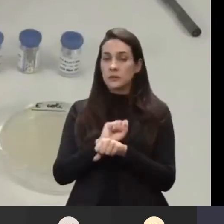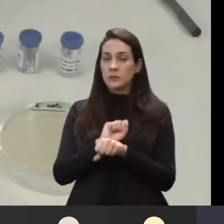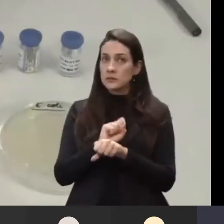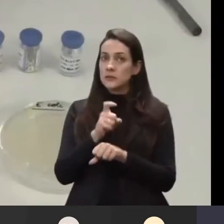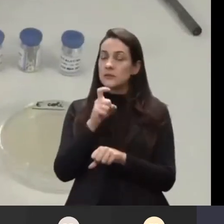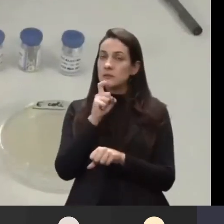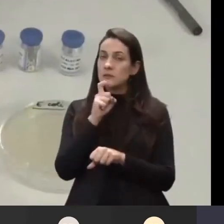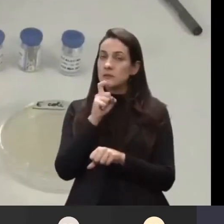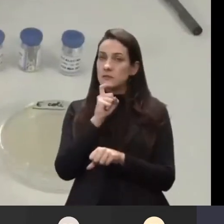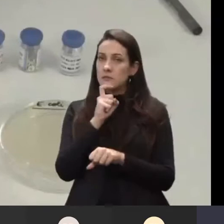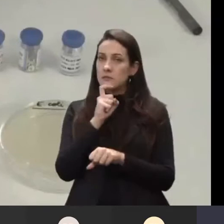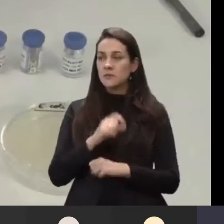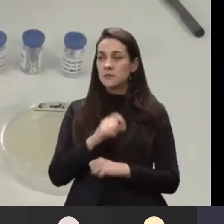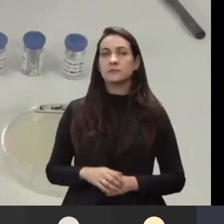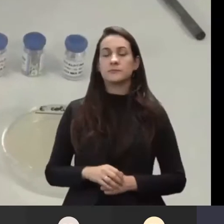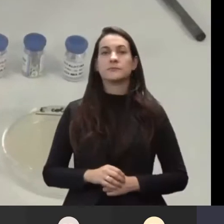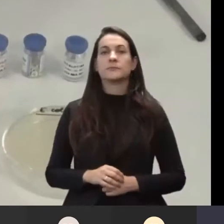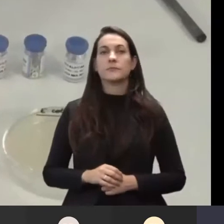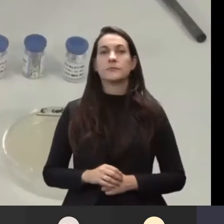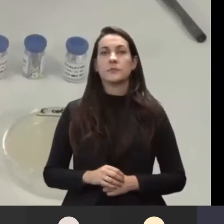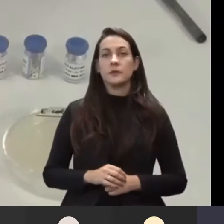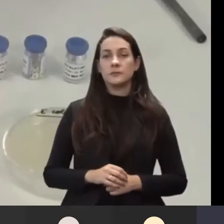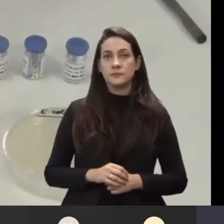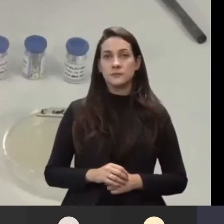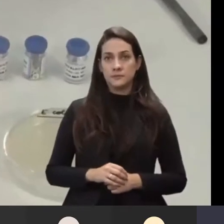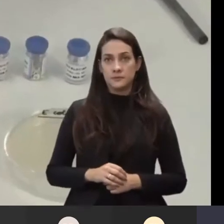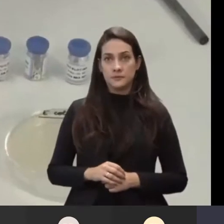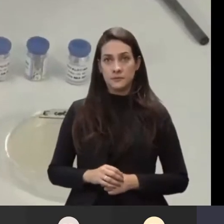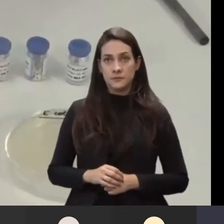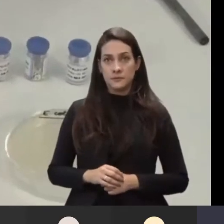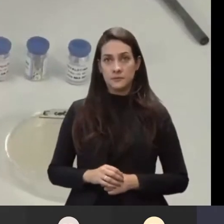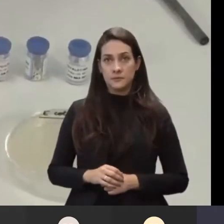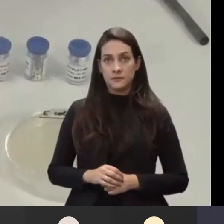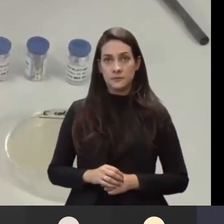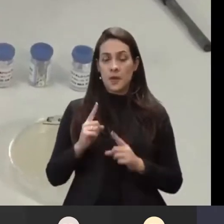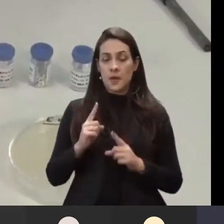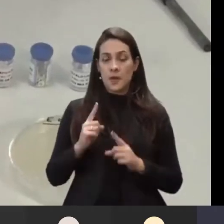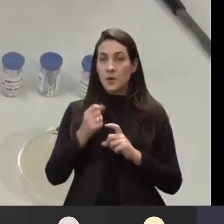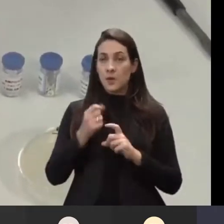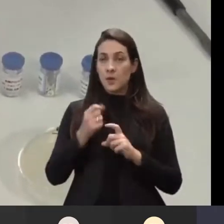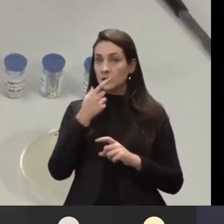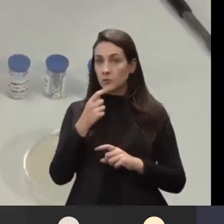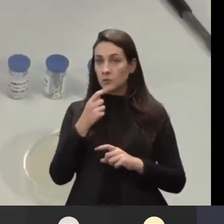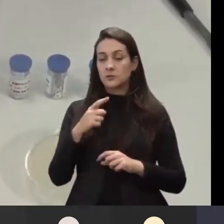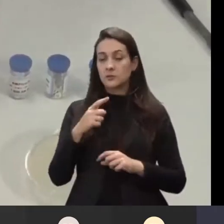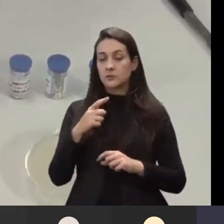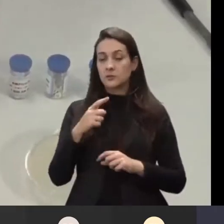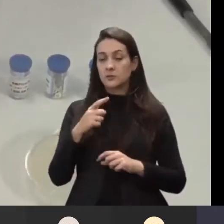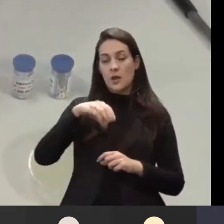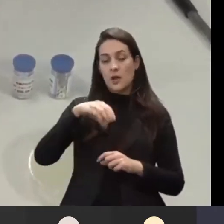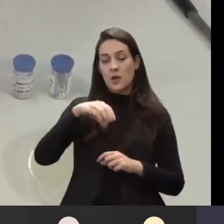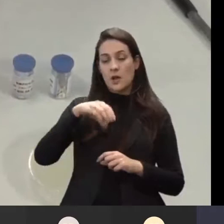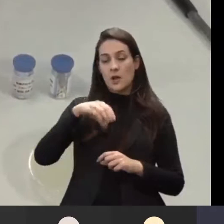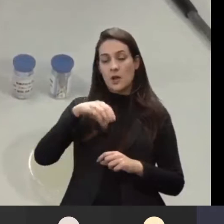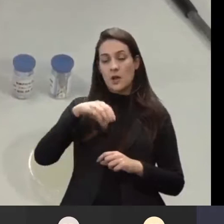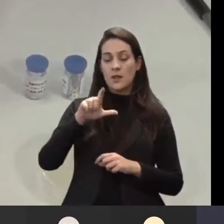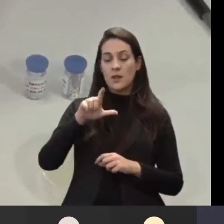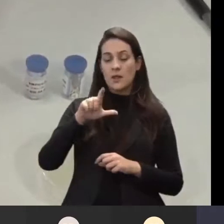esquenta muito mais que a alça. E os antibióticos, na maioria das vezes, eles são moléculas proteicas. Então, se você pega a